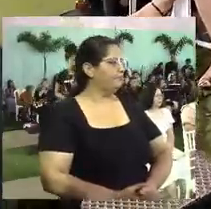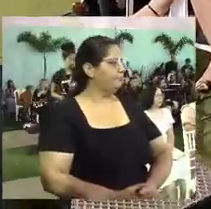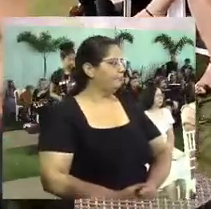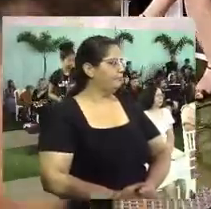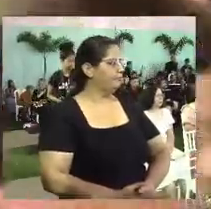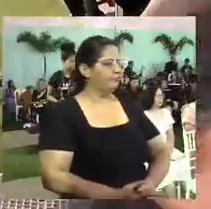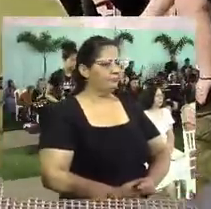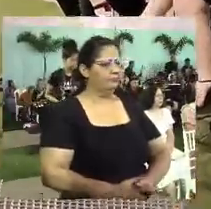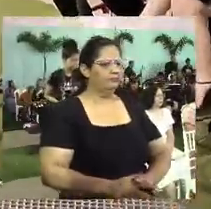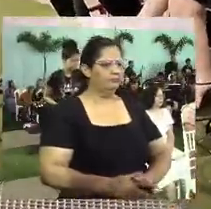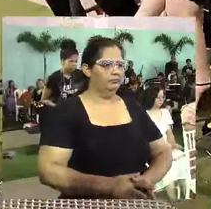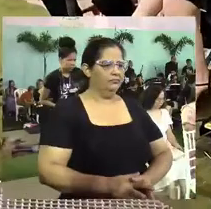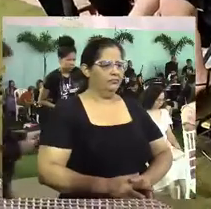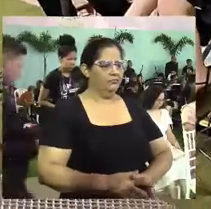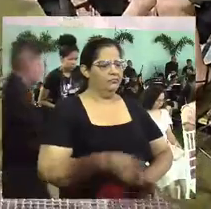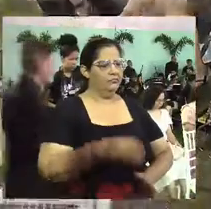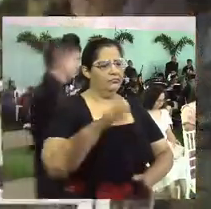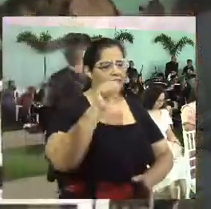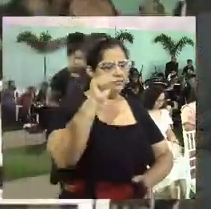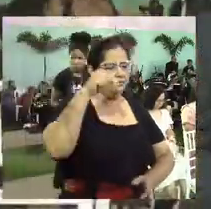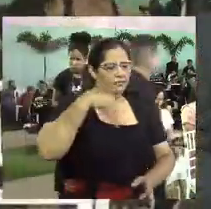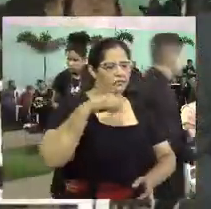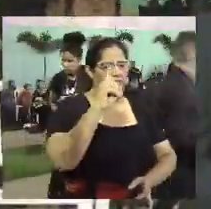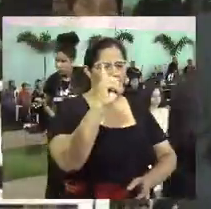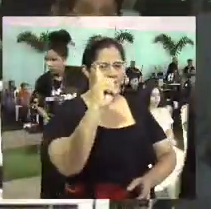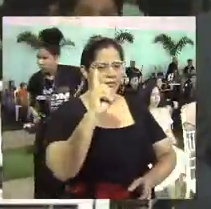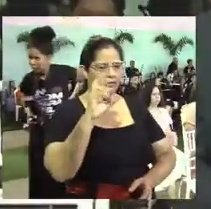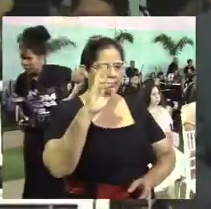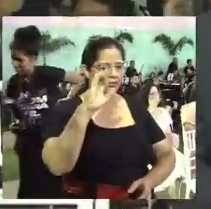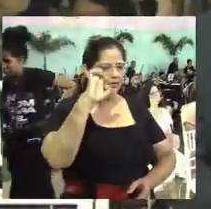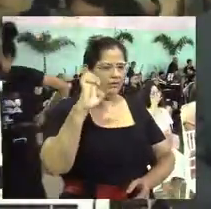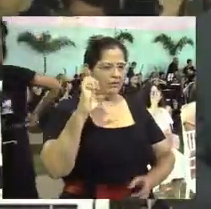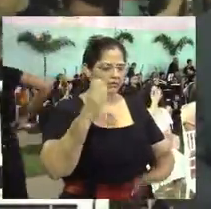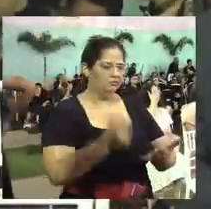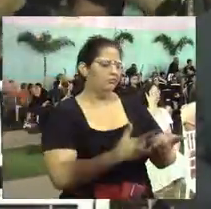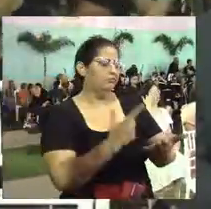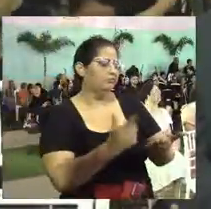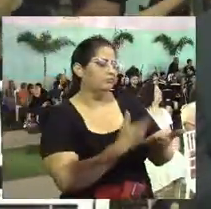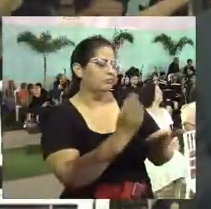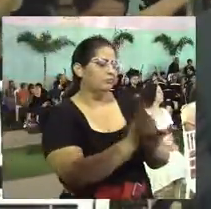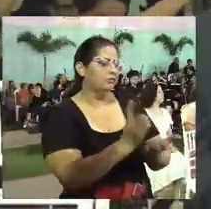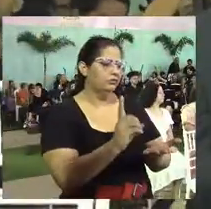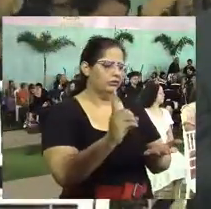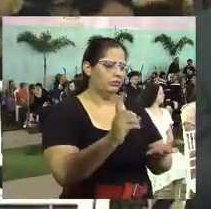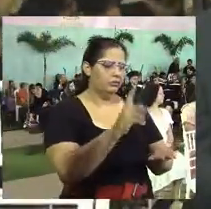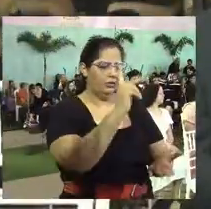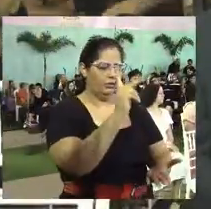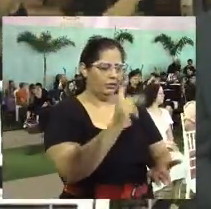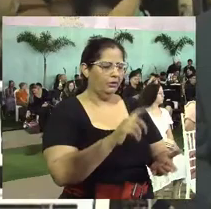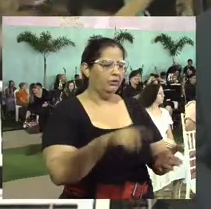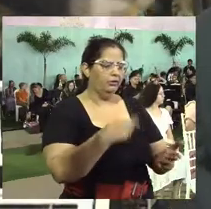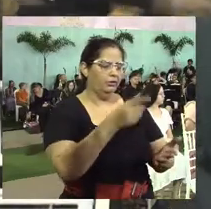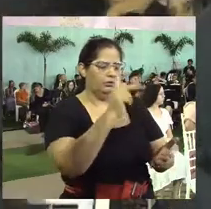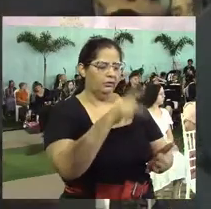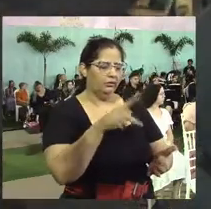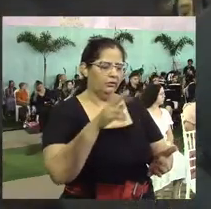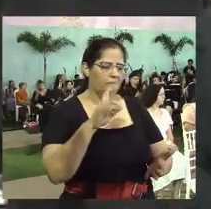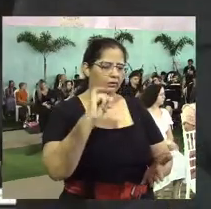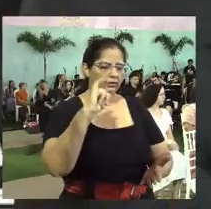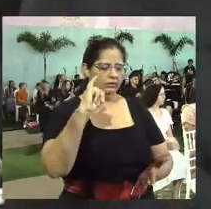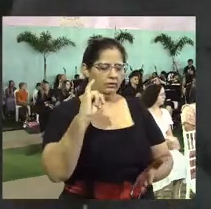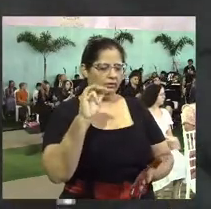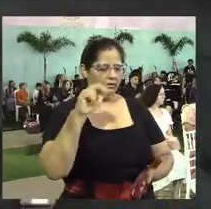Evangelista André Santos fazendo a leitura oficial Presbítero Plínio logo após fazendo a